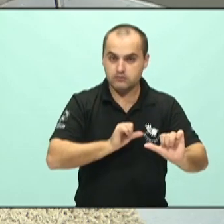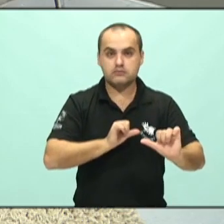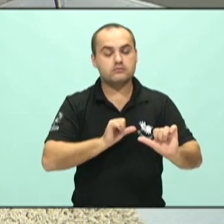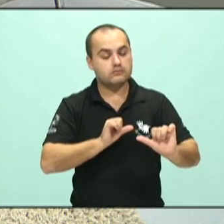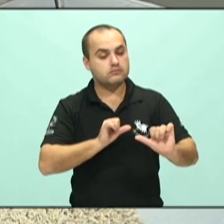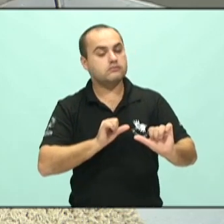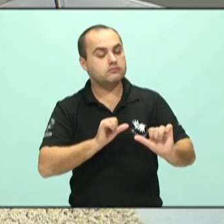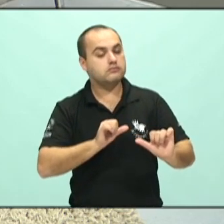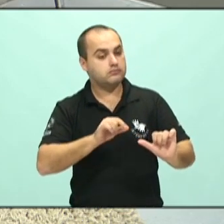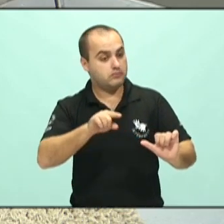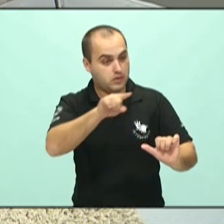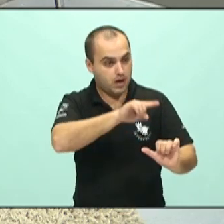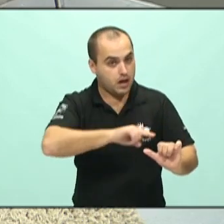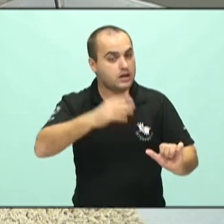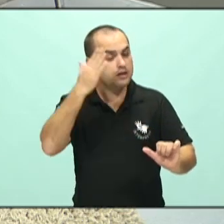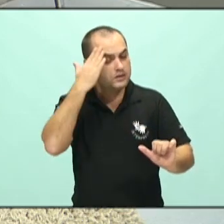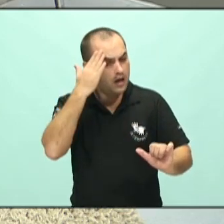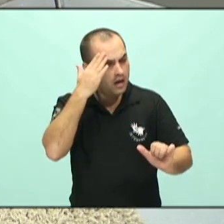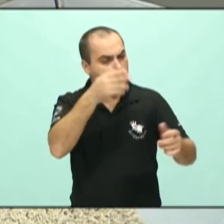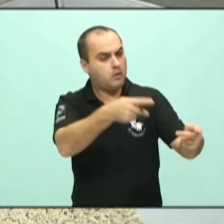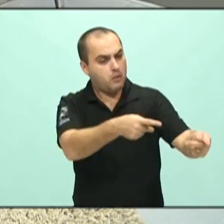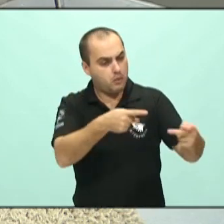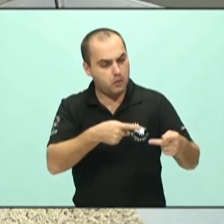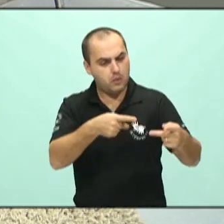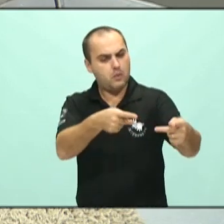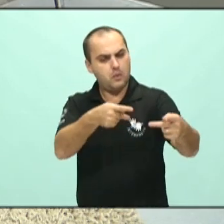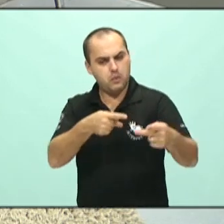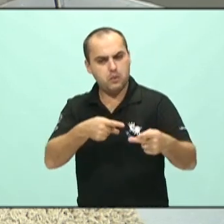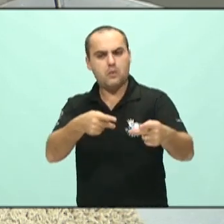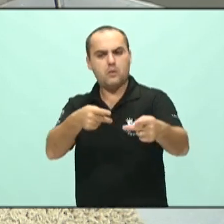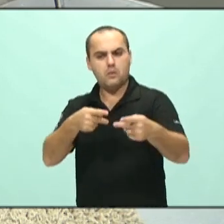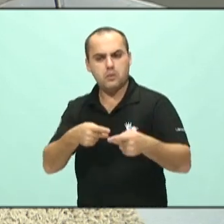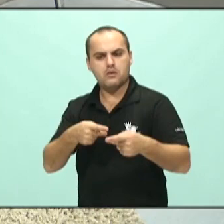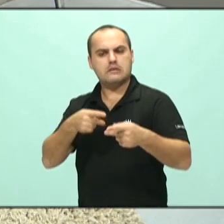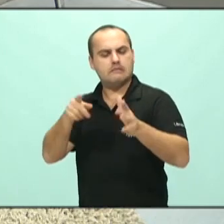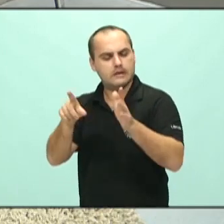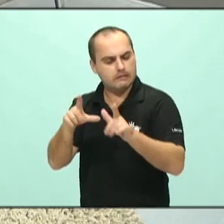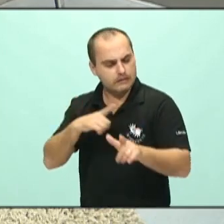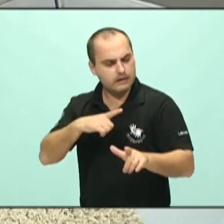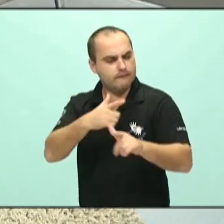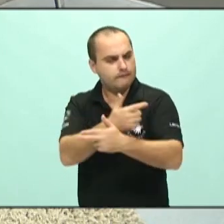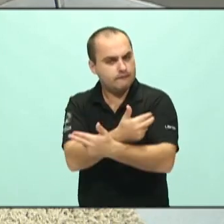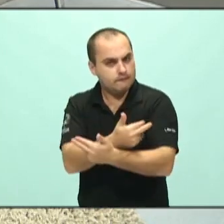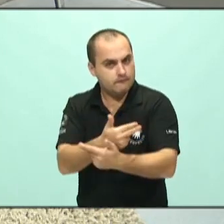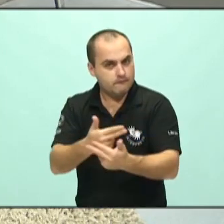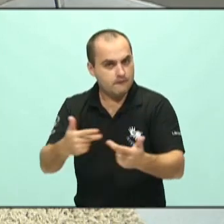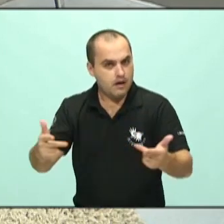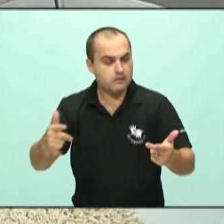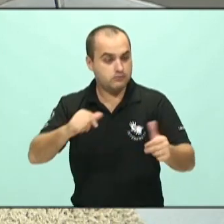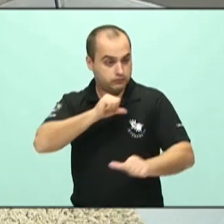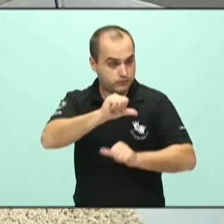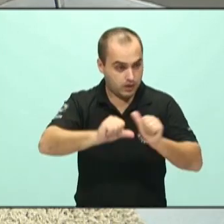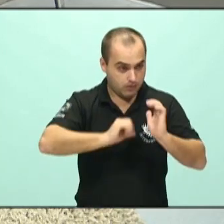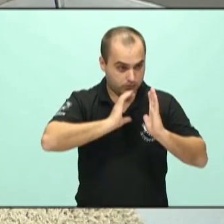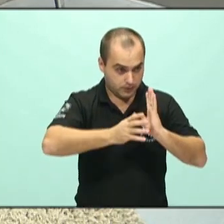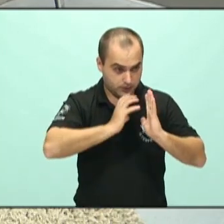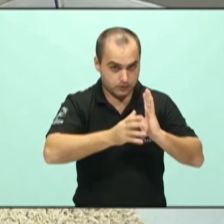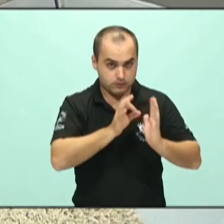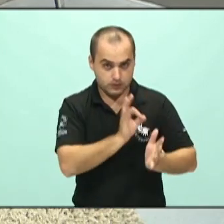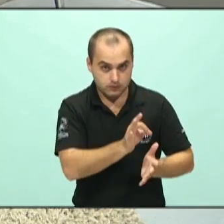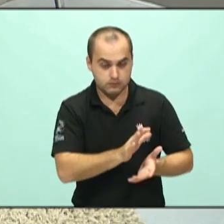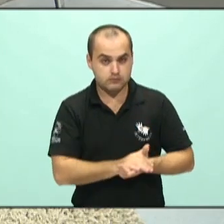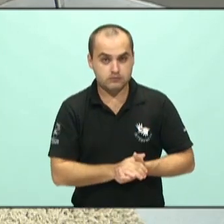sabe que convites foram os mais variados até agora, né? Sim. O senhor já recebeu esses convites.